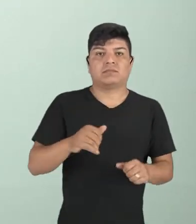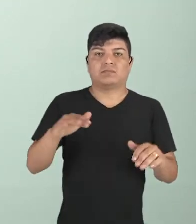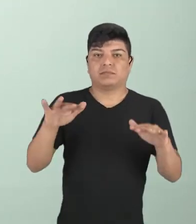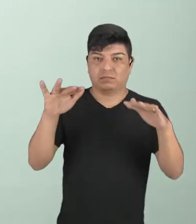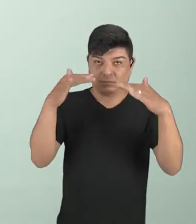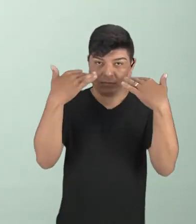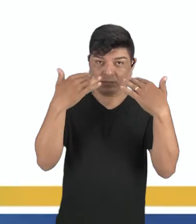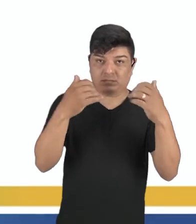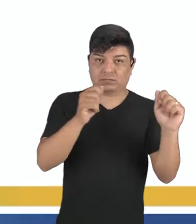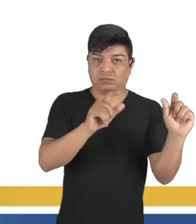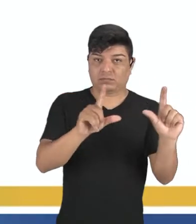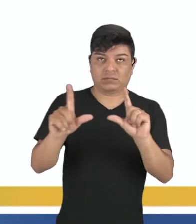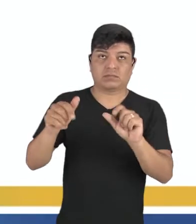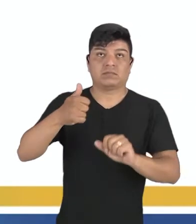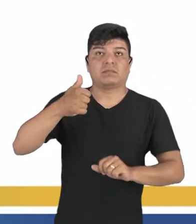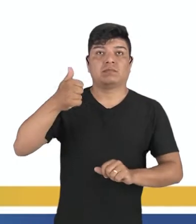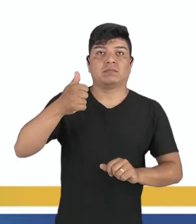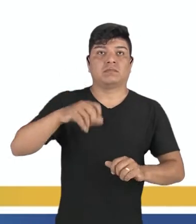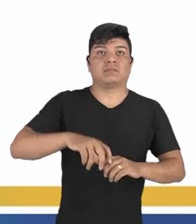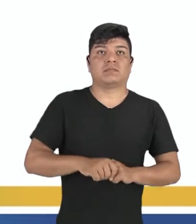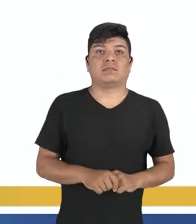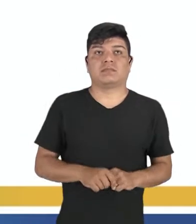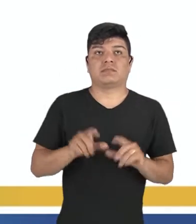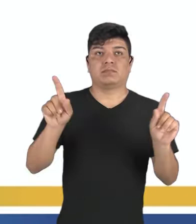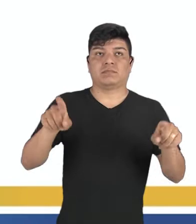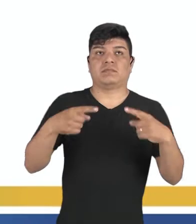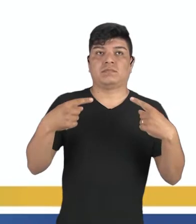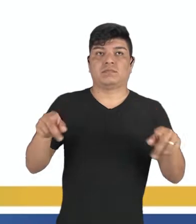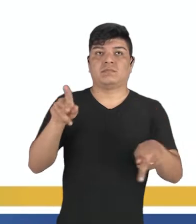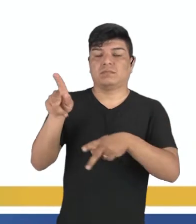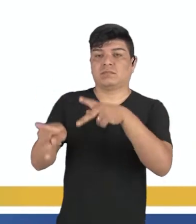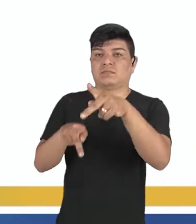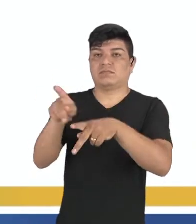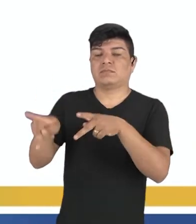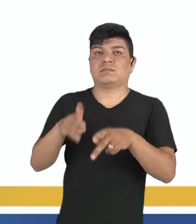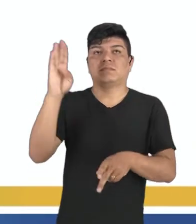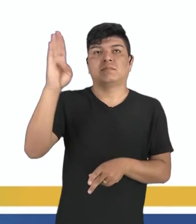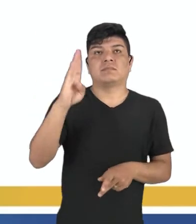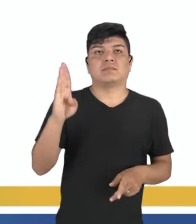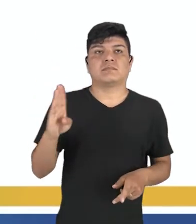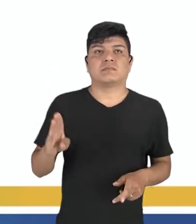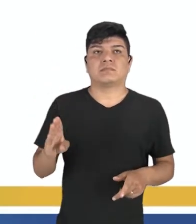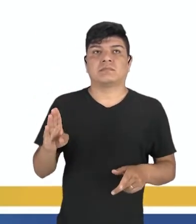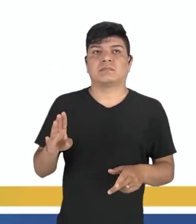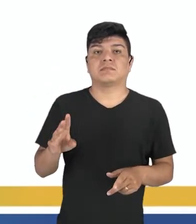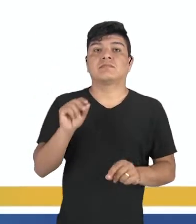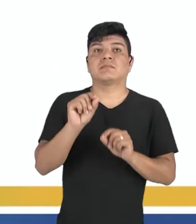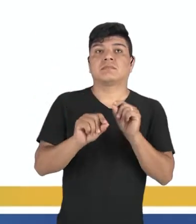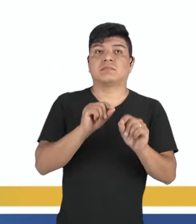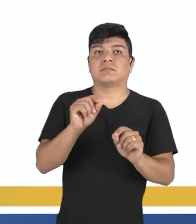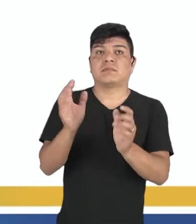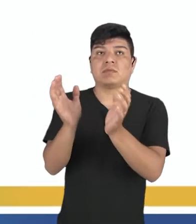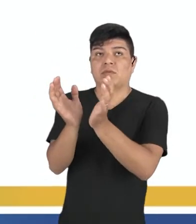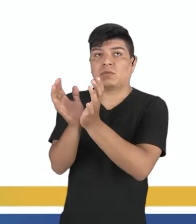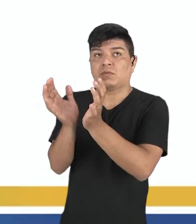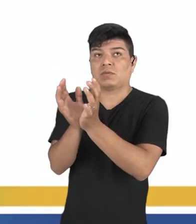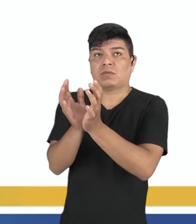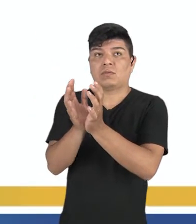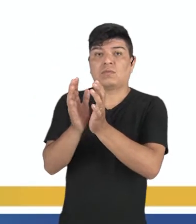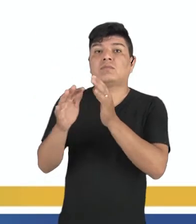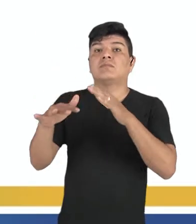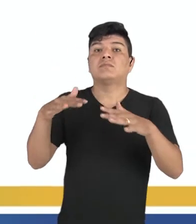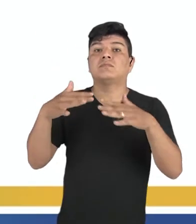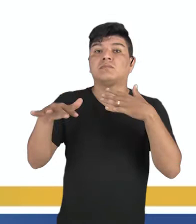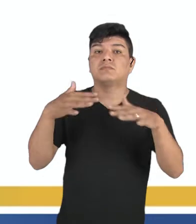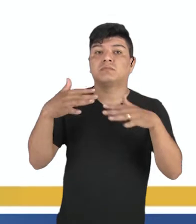comigo então o primeiro slide. A música popular brasileira resulta de um conjunto de